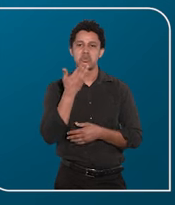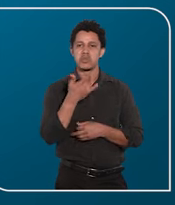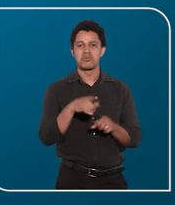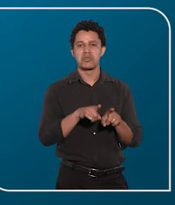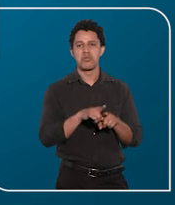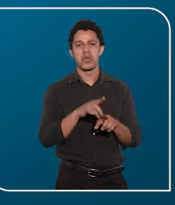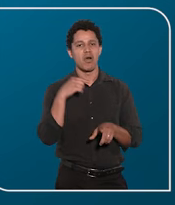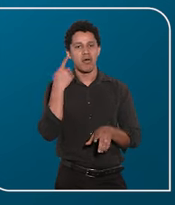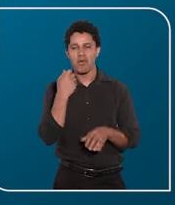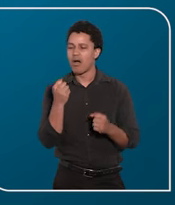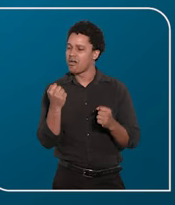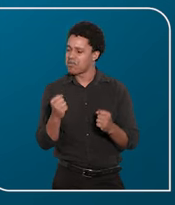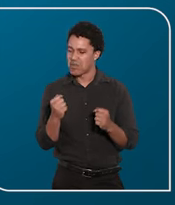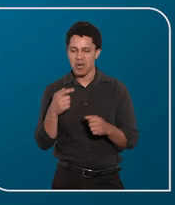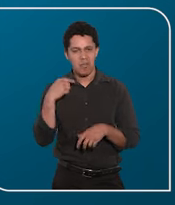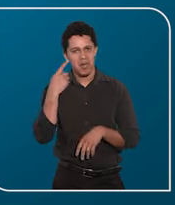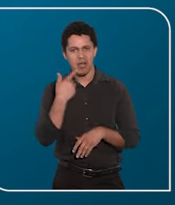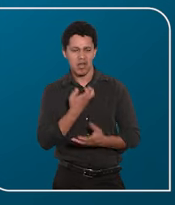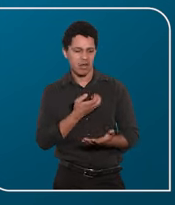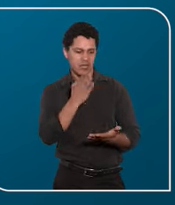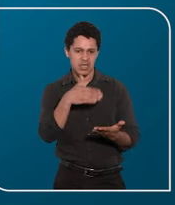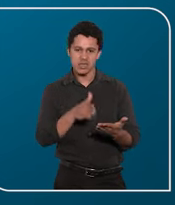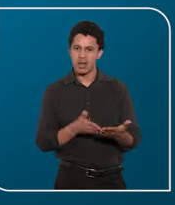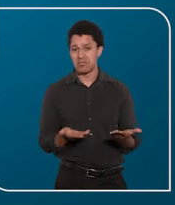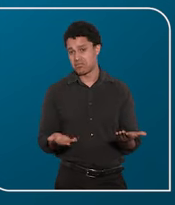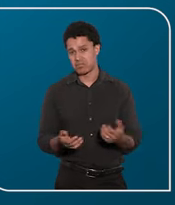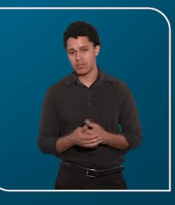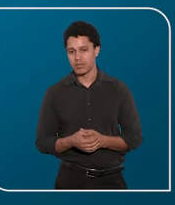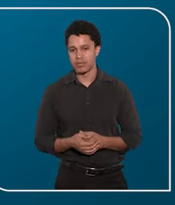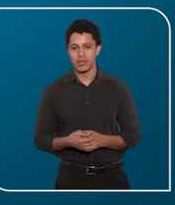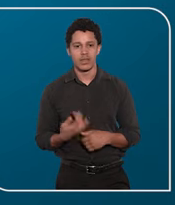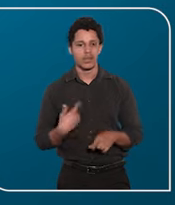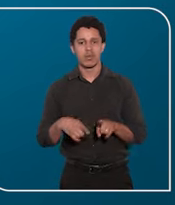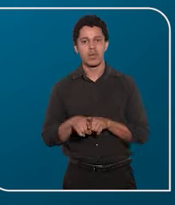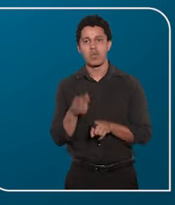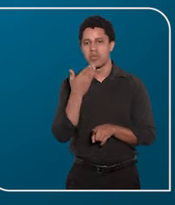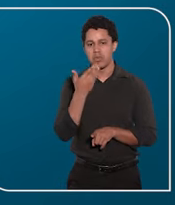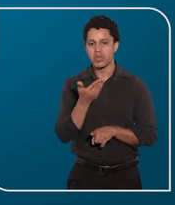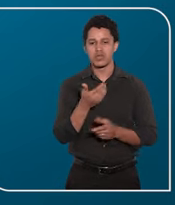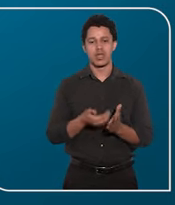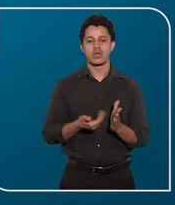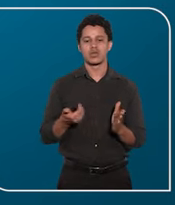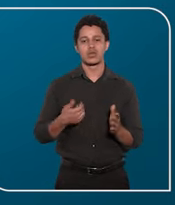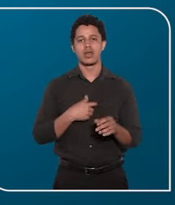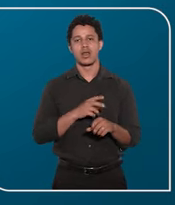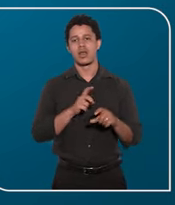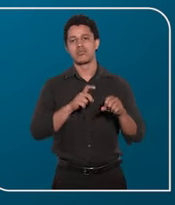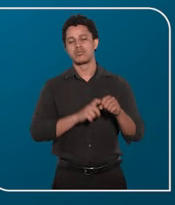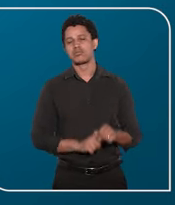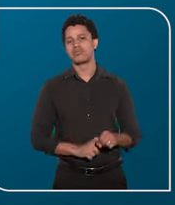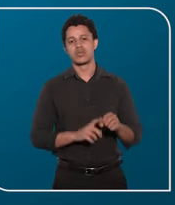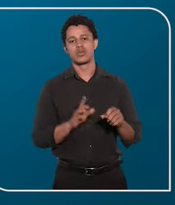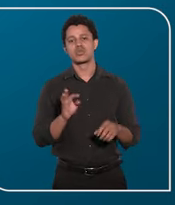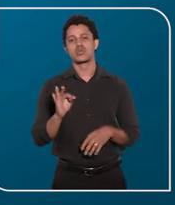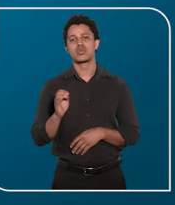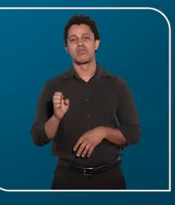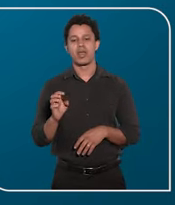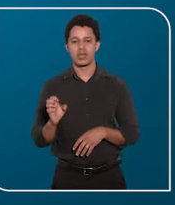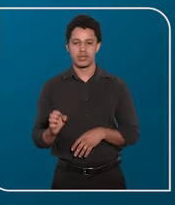dizer, o advogado pode pedir o cancelamento. E pode pedir também a suspensão. Quer dizer, suspende, existe prazo. E